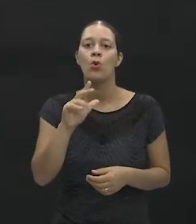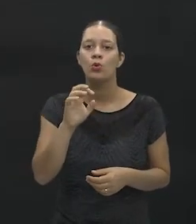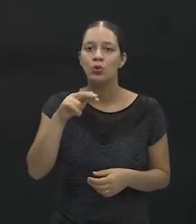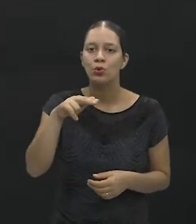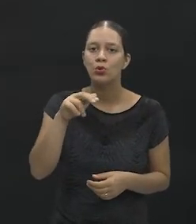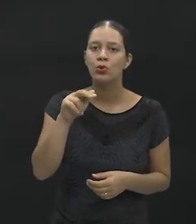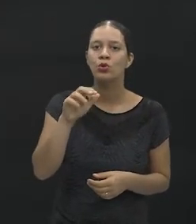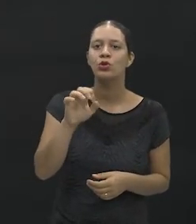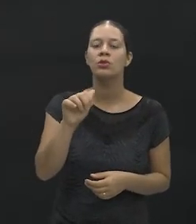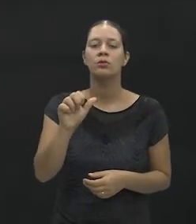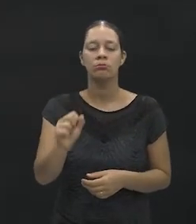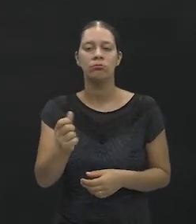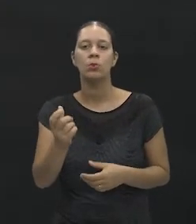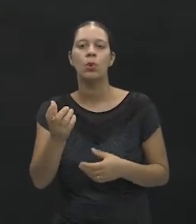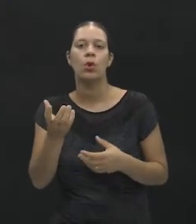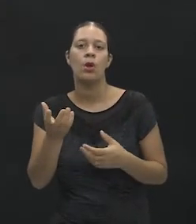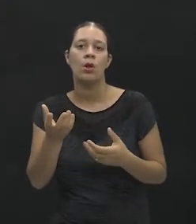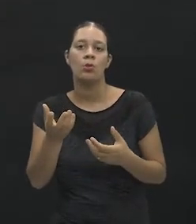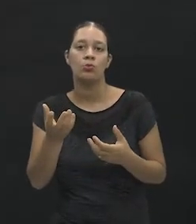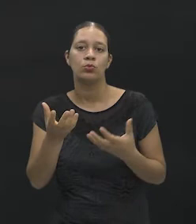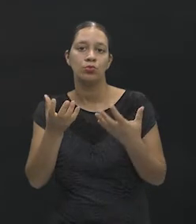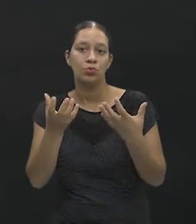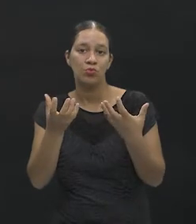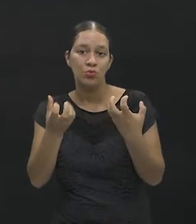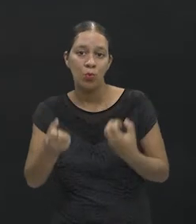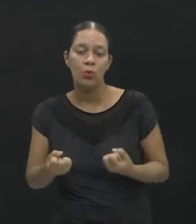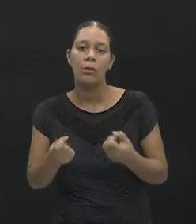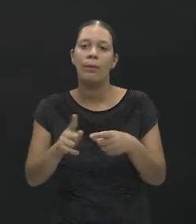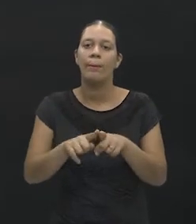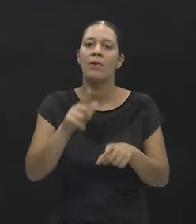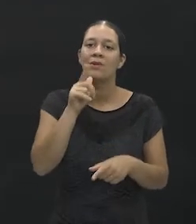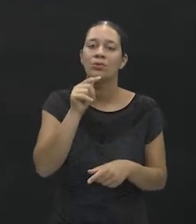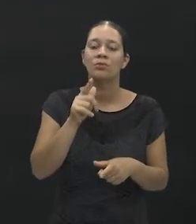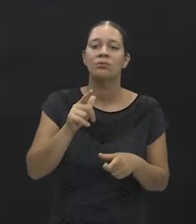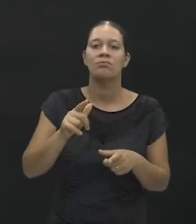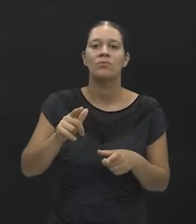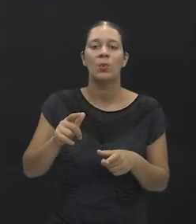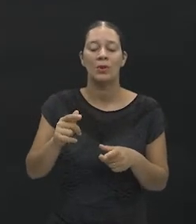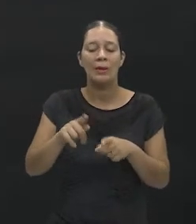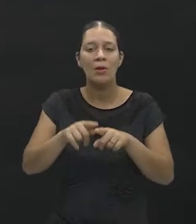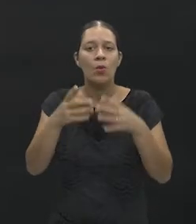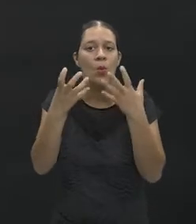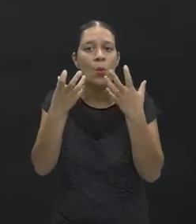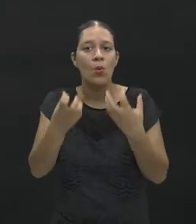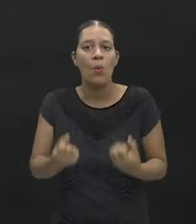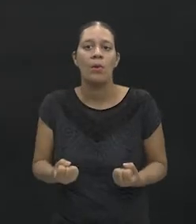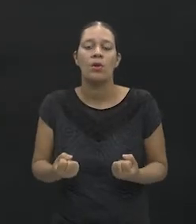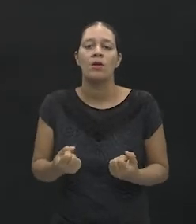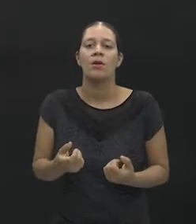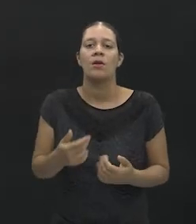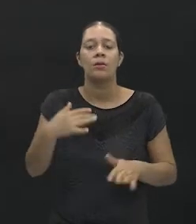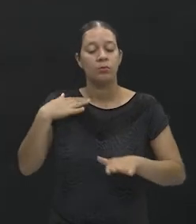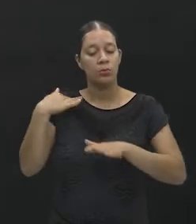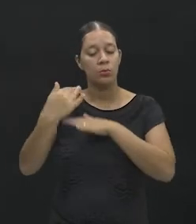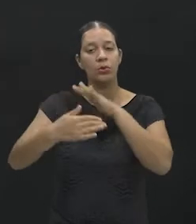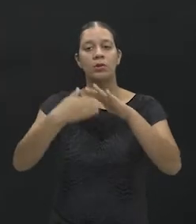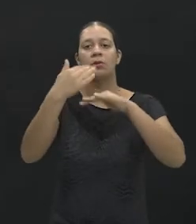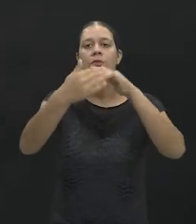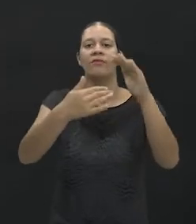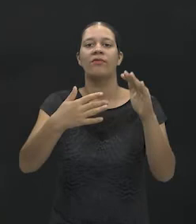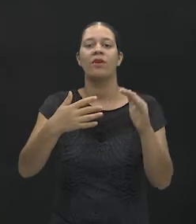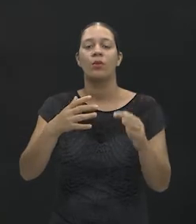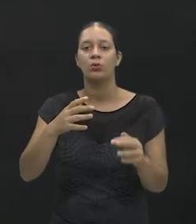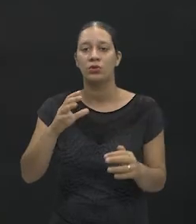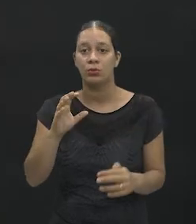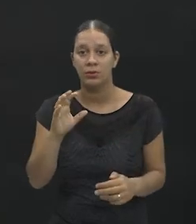formadas, constituídas por um sólido e um líquido. Mas há uma grande diferença. Na evaporação, à medida que o processo